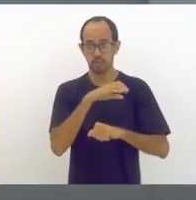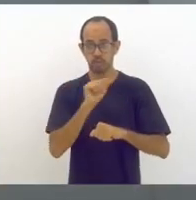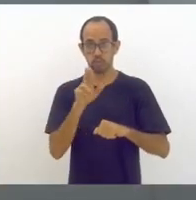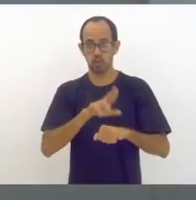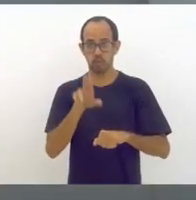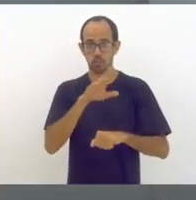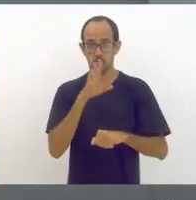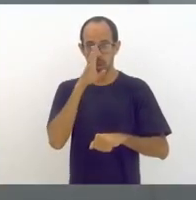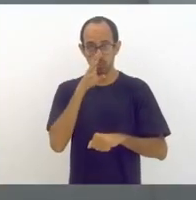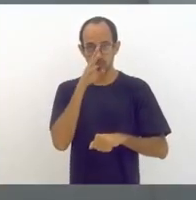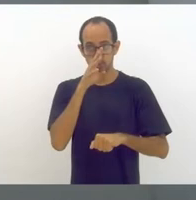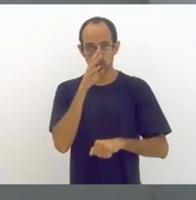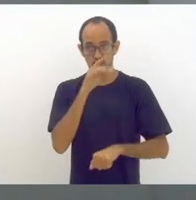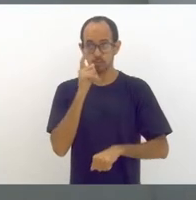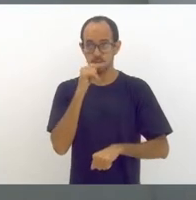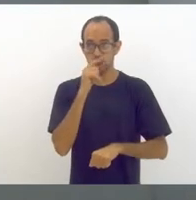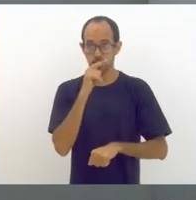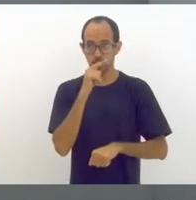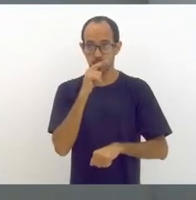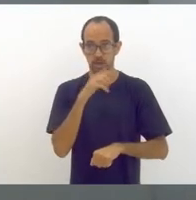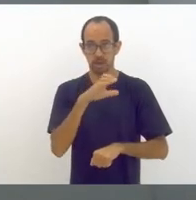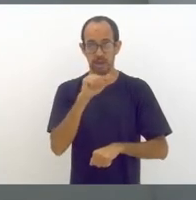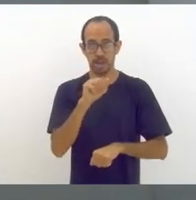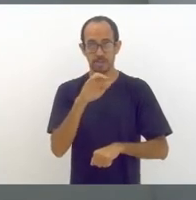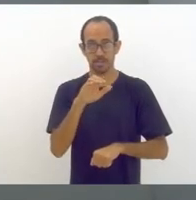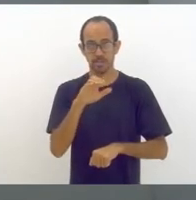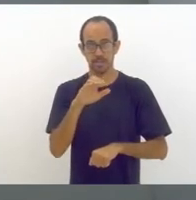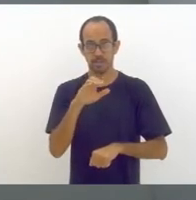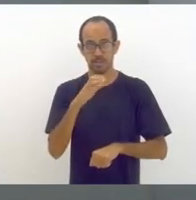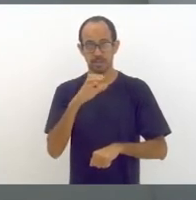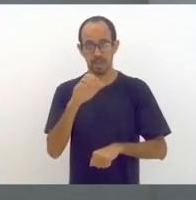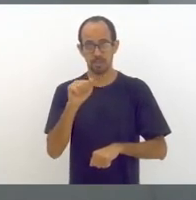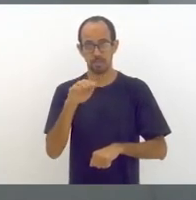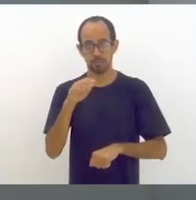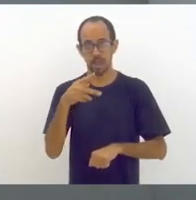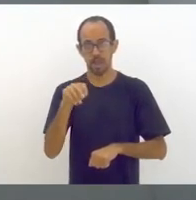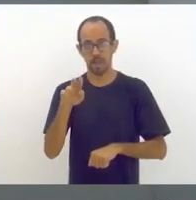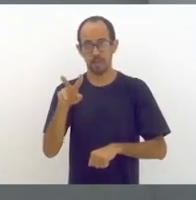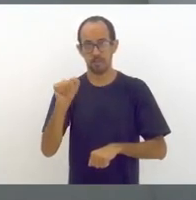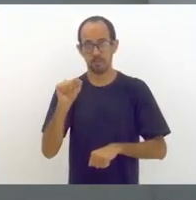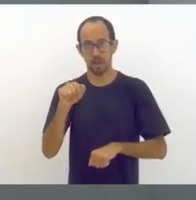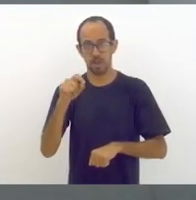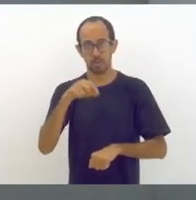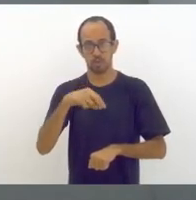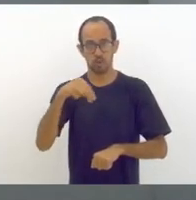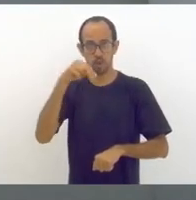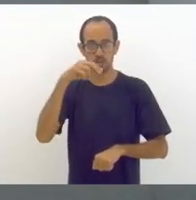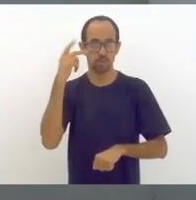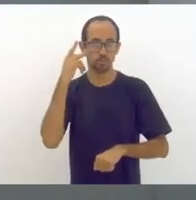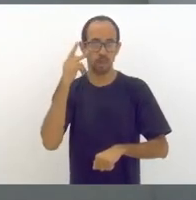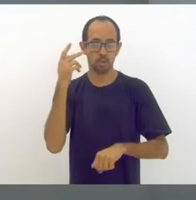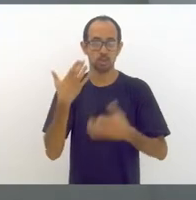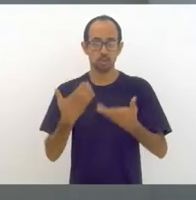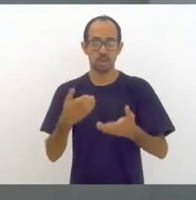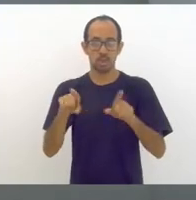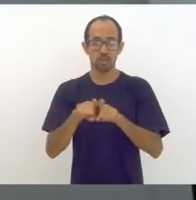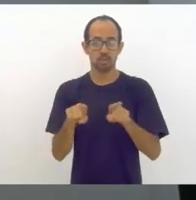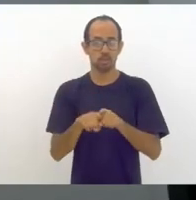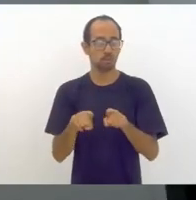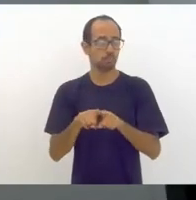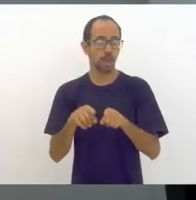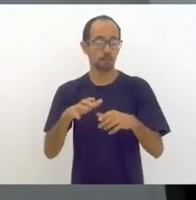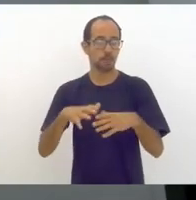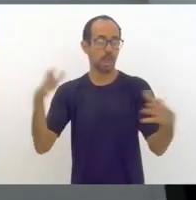Em Caçapava, em São Paulo, querem uma maior termoelétrica que existe na margem do Paraíba, a maior já construída no nosso